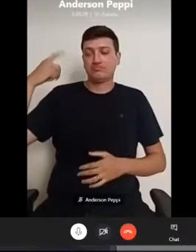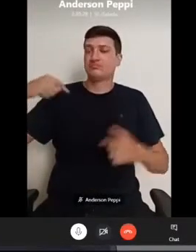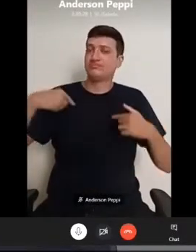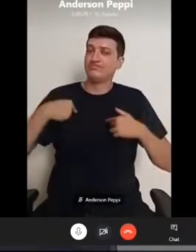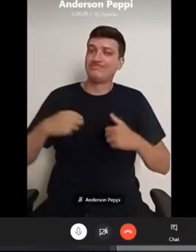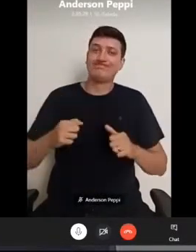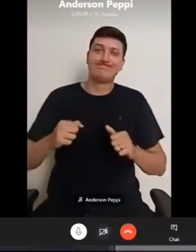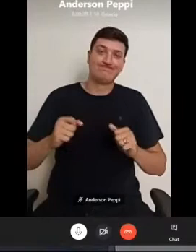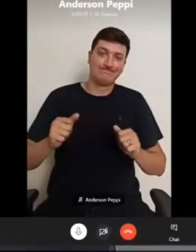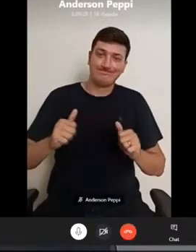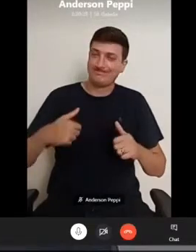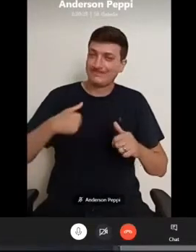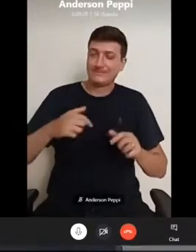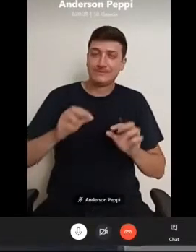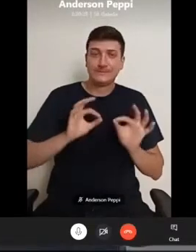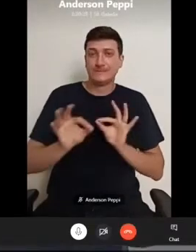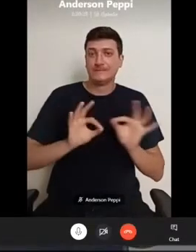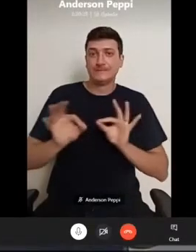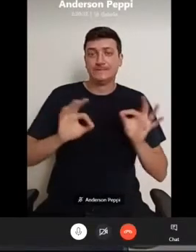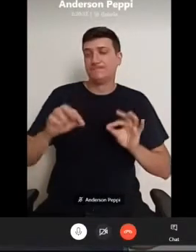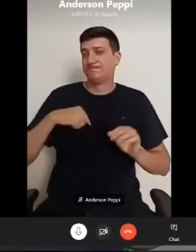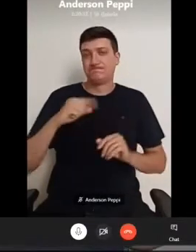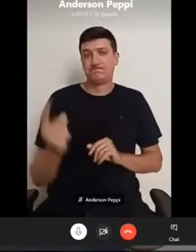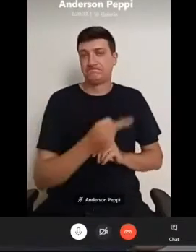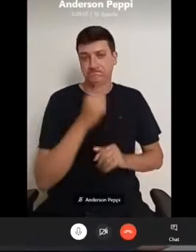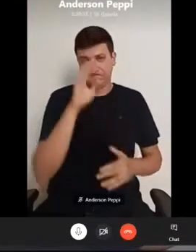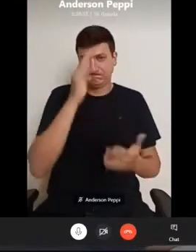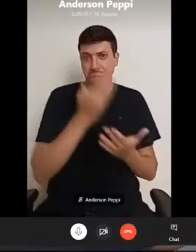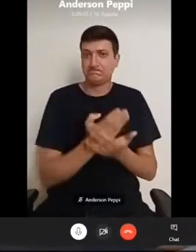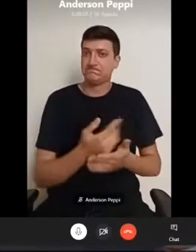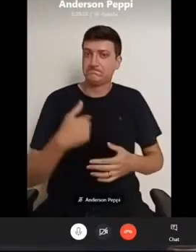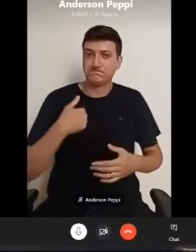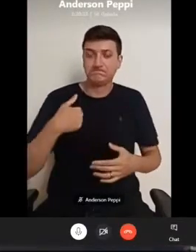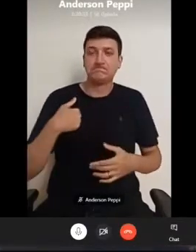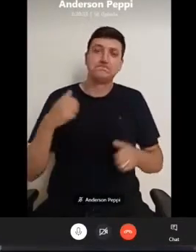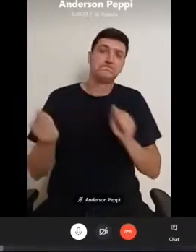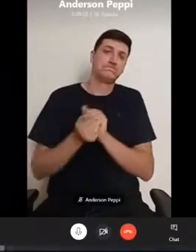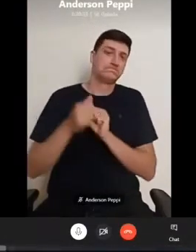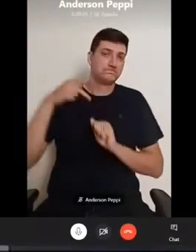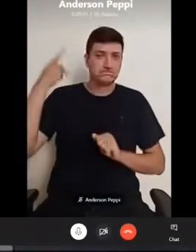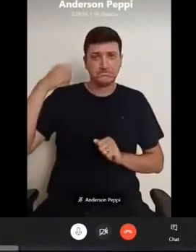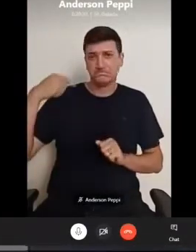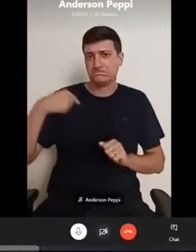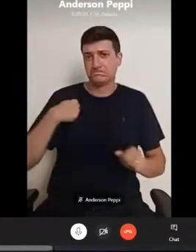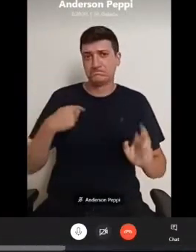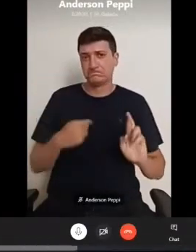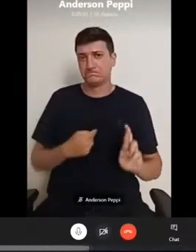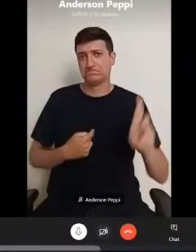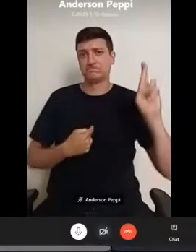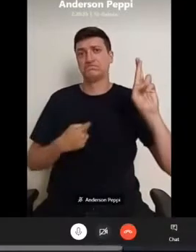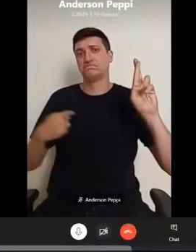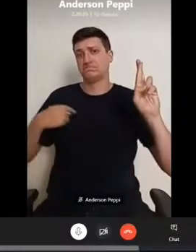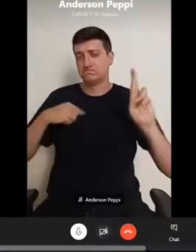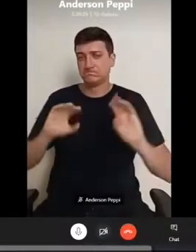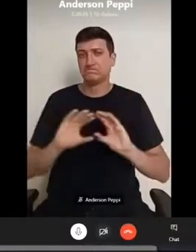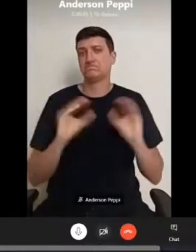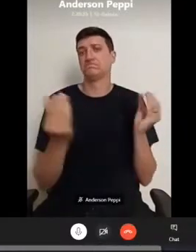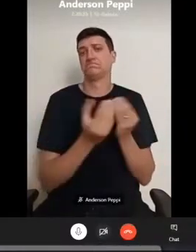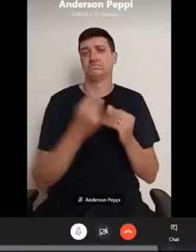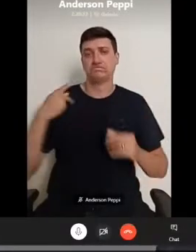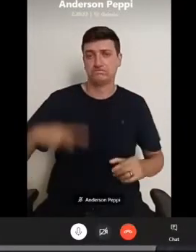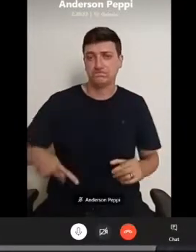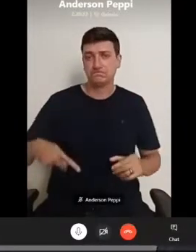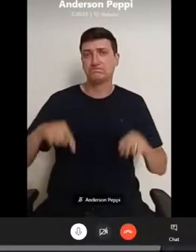todos os meus colegas e representar bem a Câmara Municipal, abrindo as portas para a população